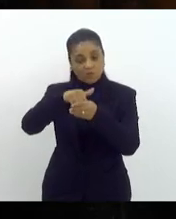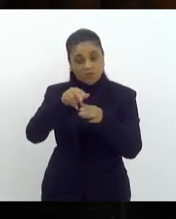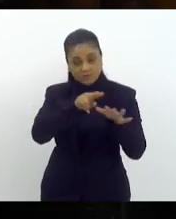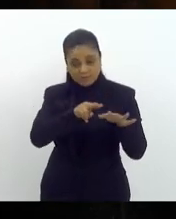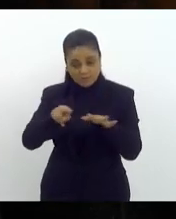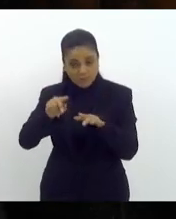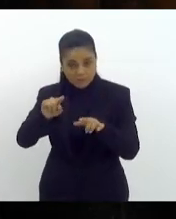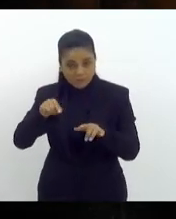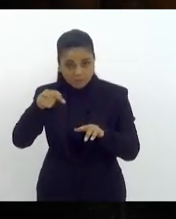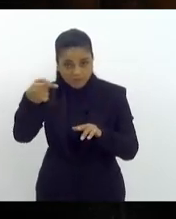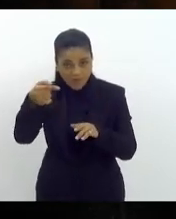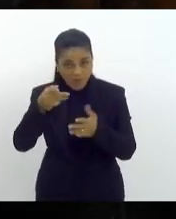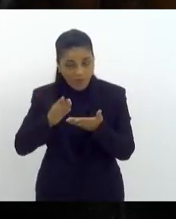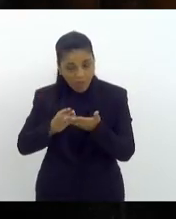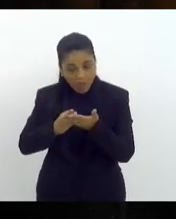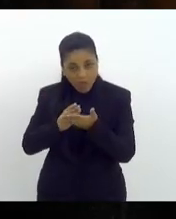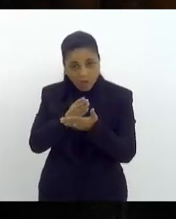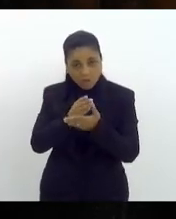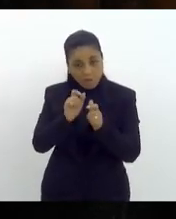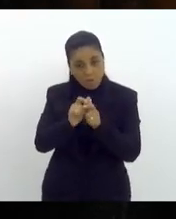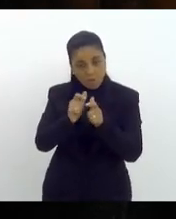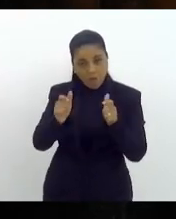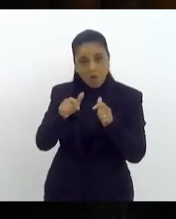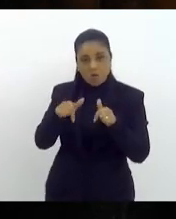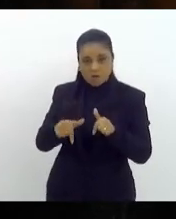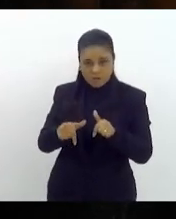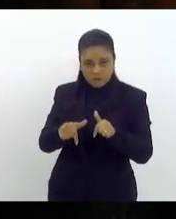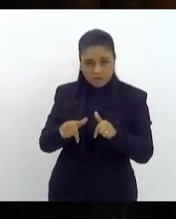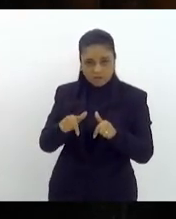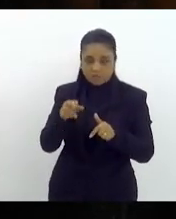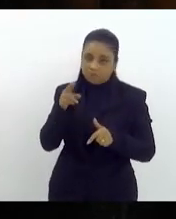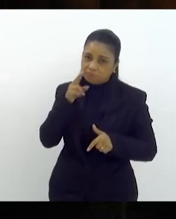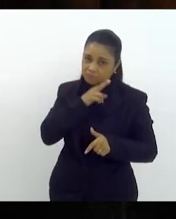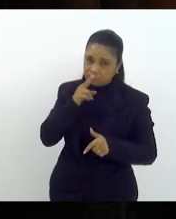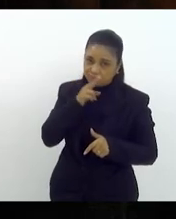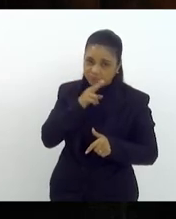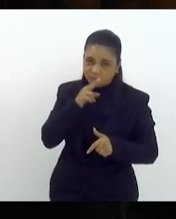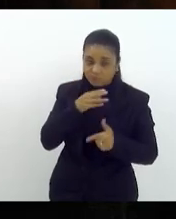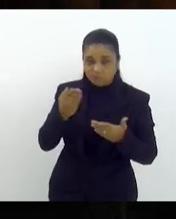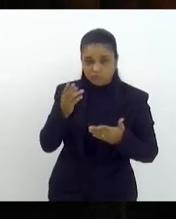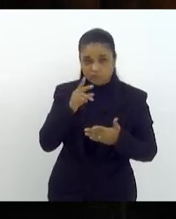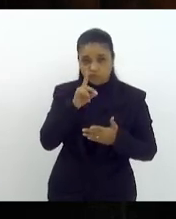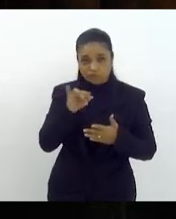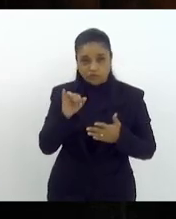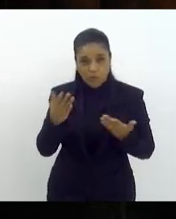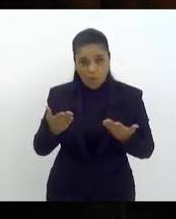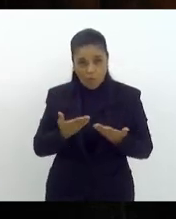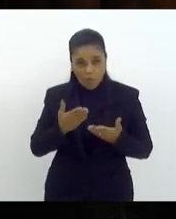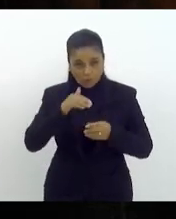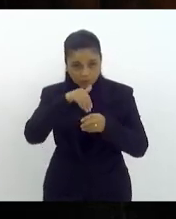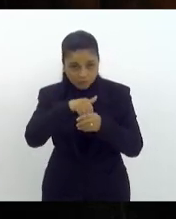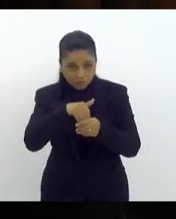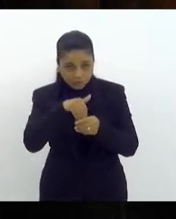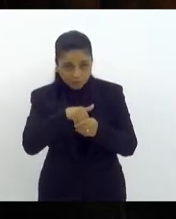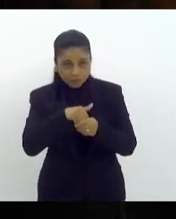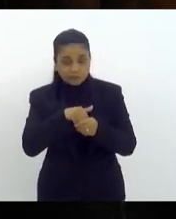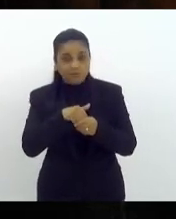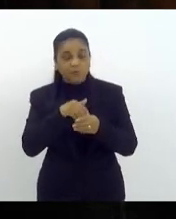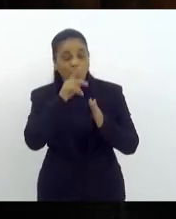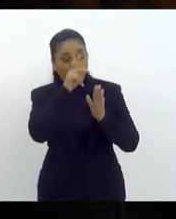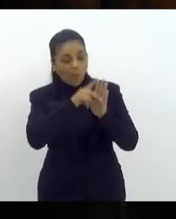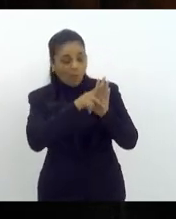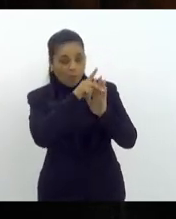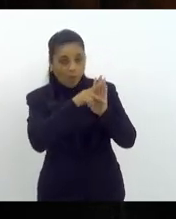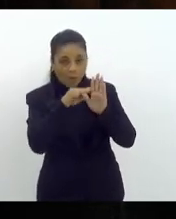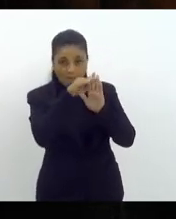por imensa por imensa maioria A Urgência no dia de hoje então projeto irá